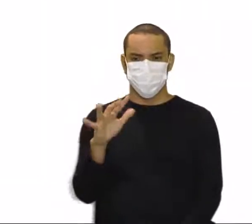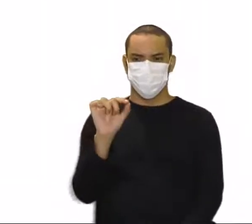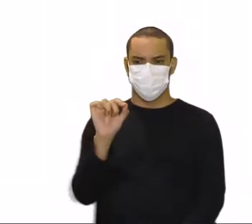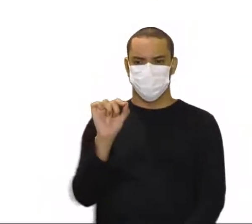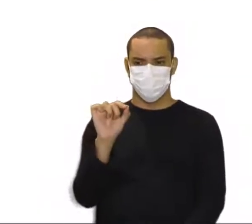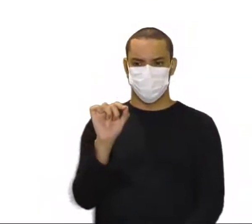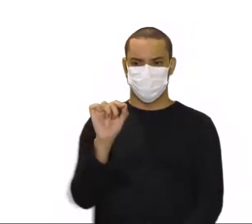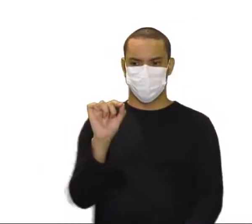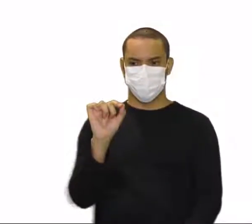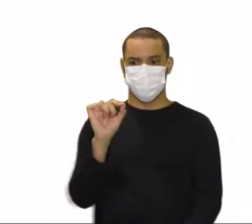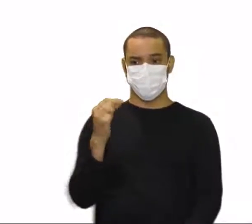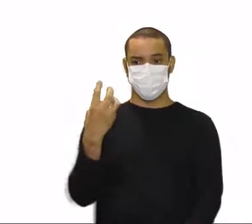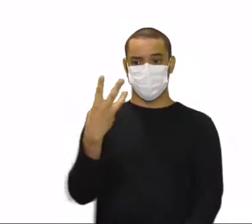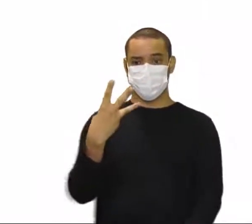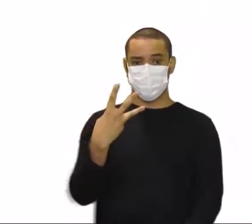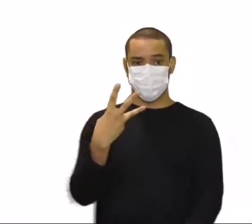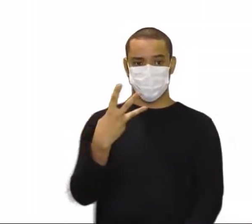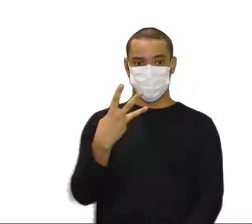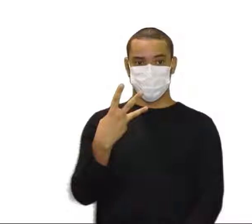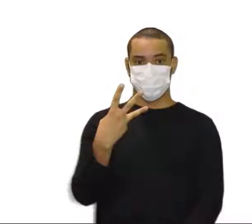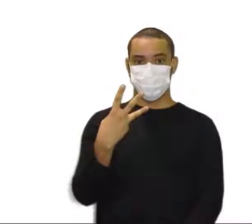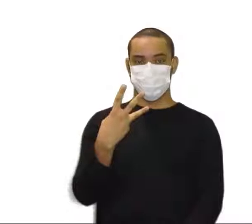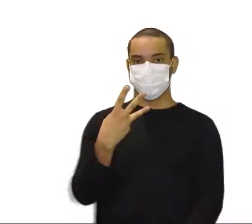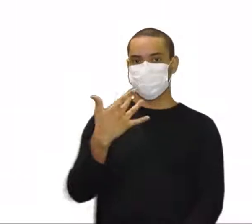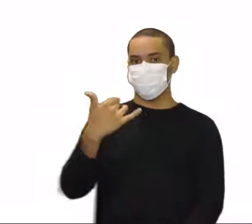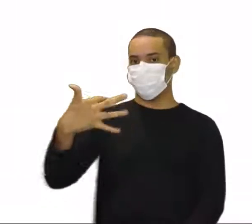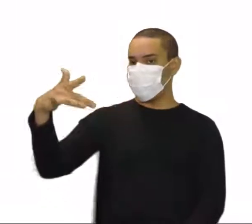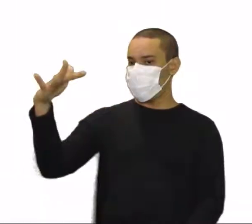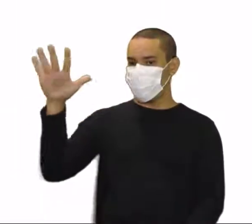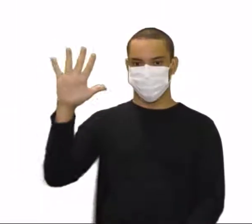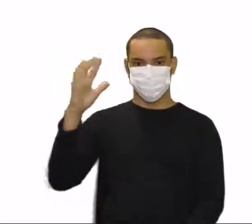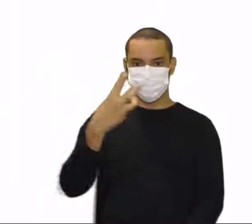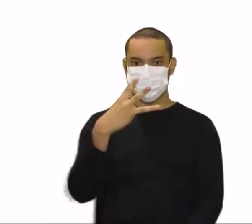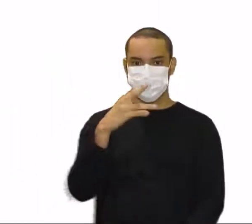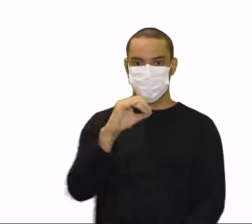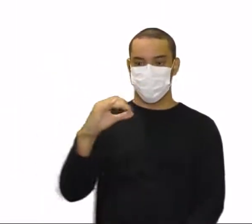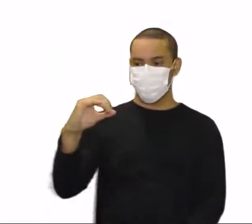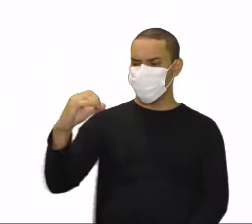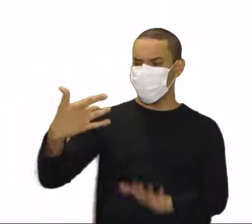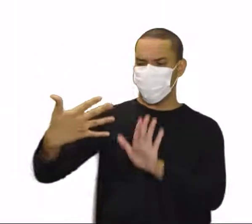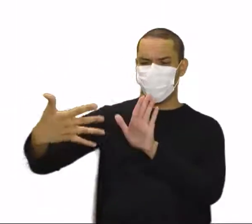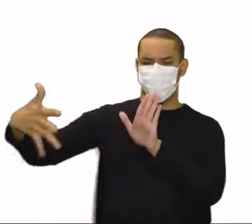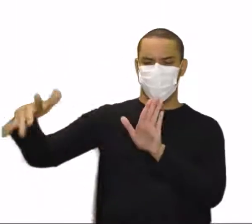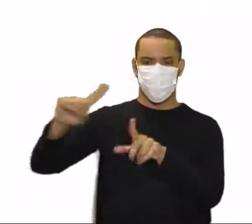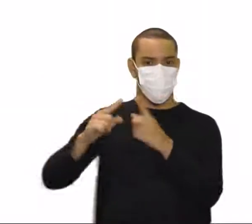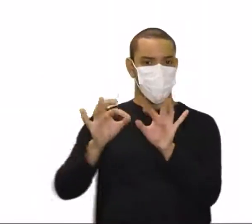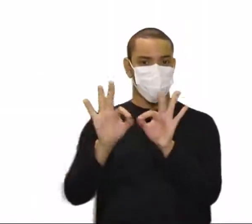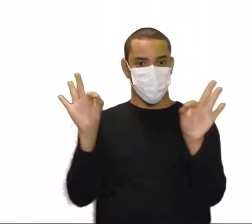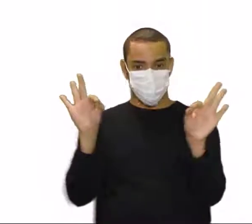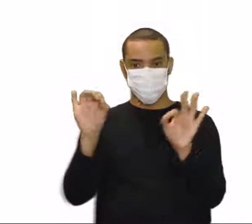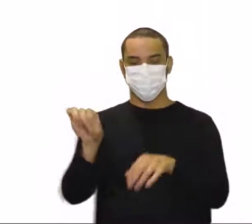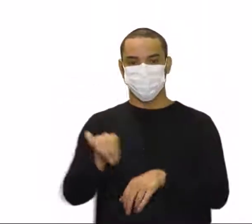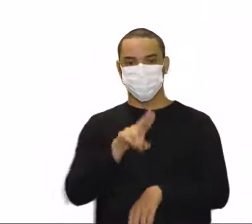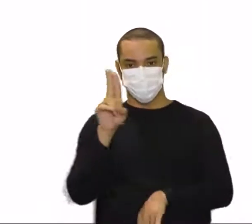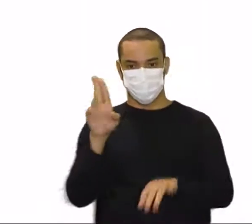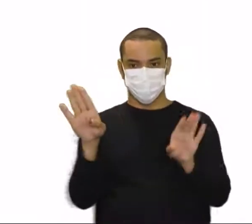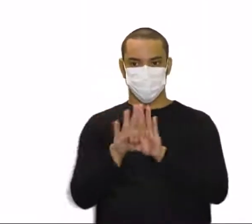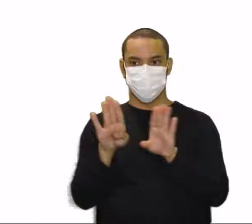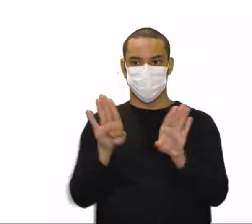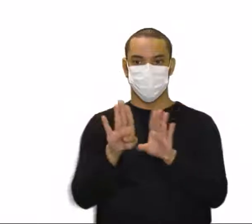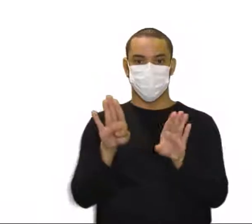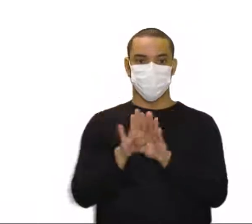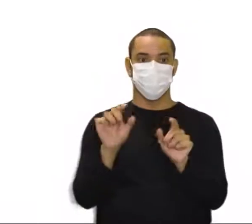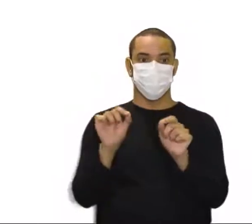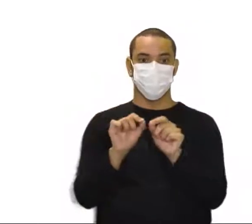margem aí de 300 trilhões de quilômetros da gente, ok? Ou a gente pode falar, nesse caso aí, que